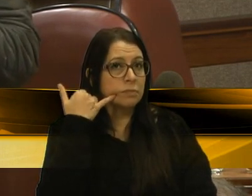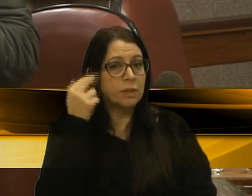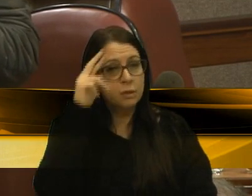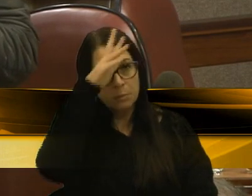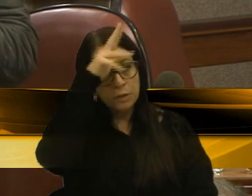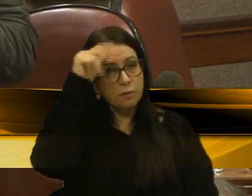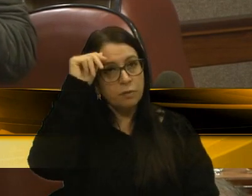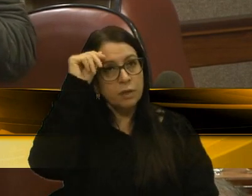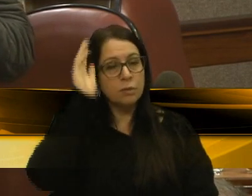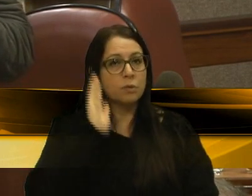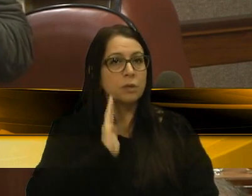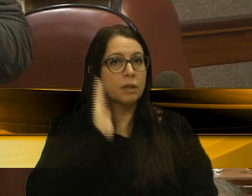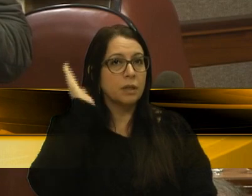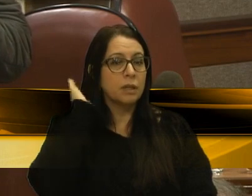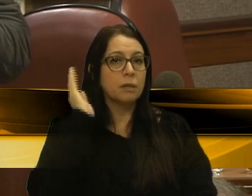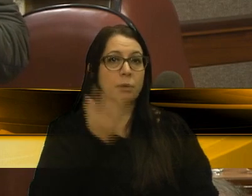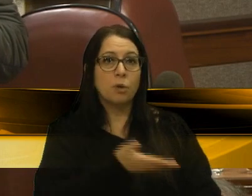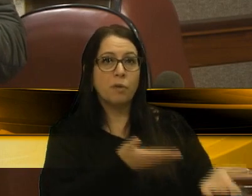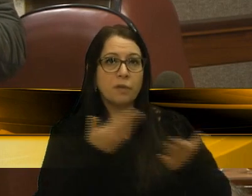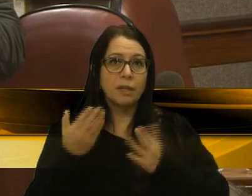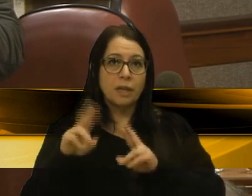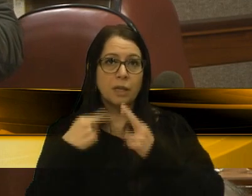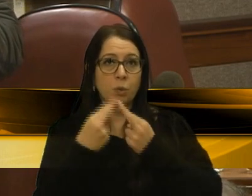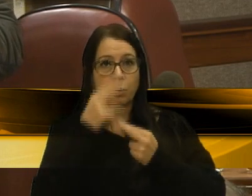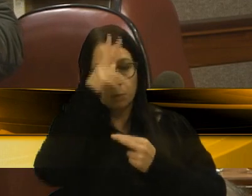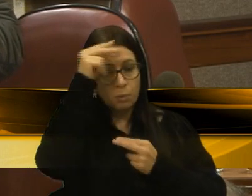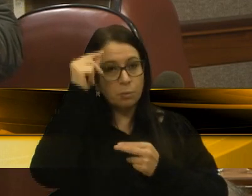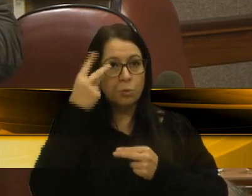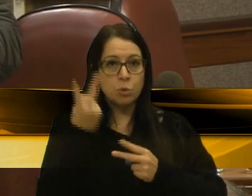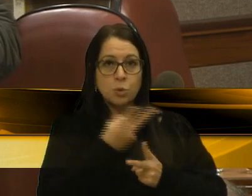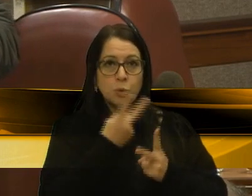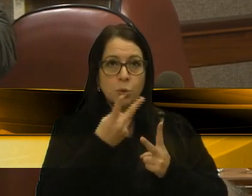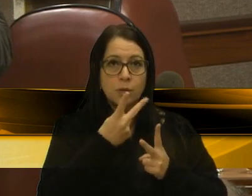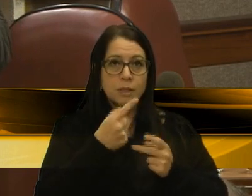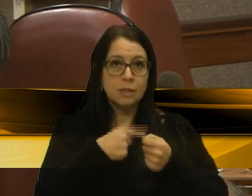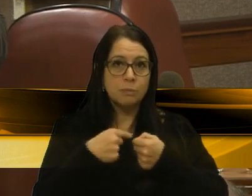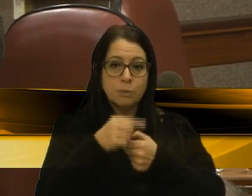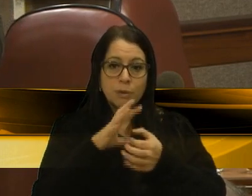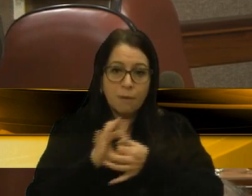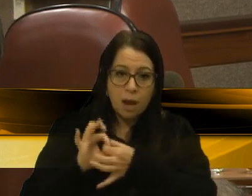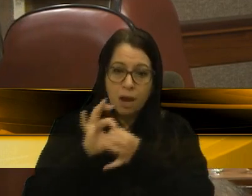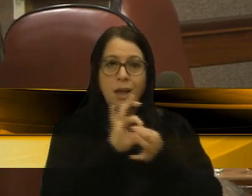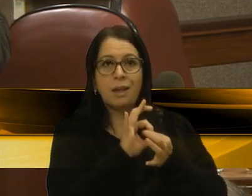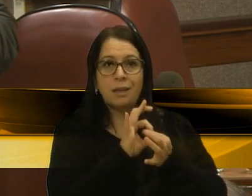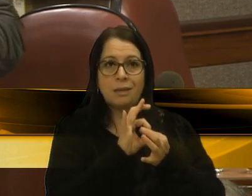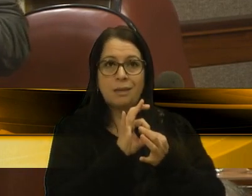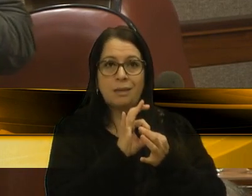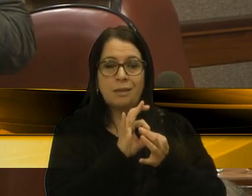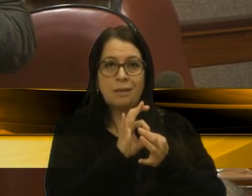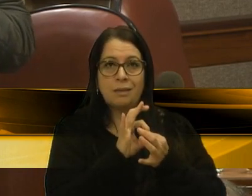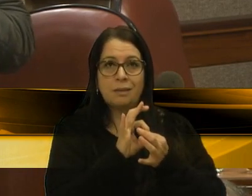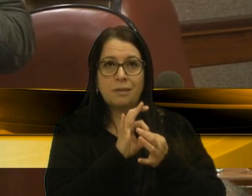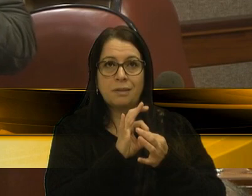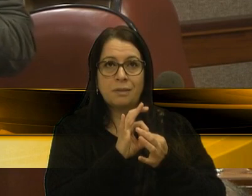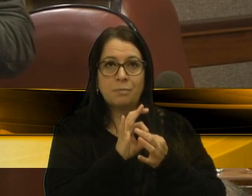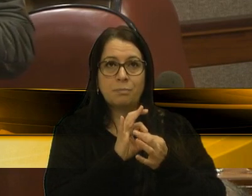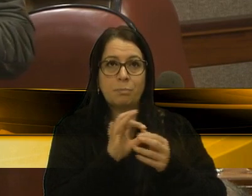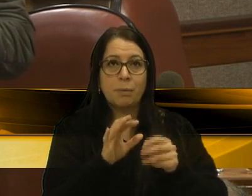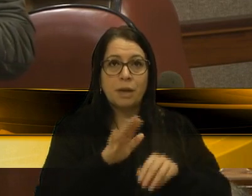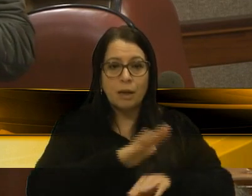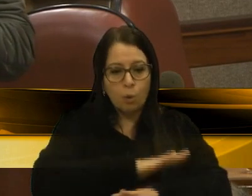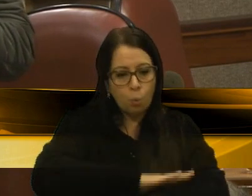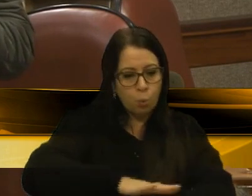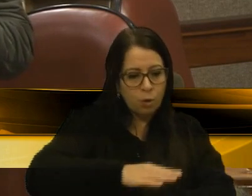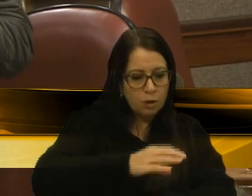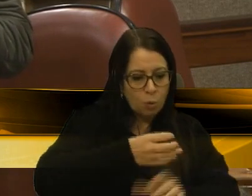Daniel Guerra, para convidar para a audiência pública para os dois municípios brigarem em conjunto pela Operação Tapa Buraco.